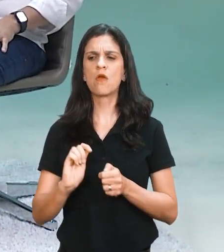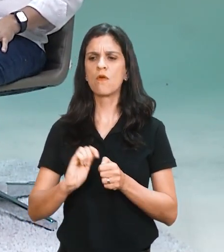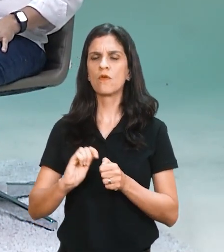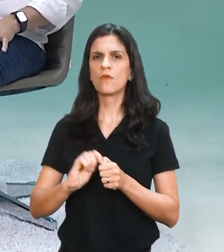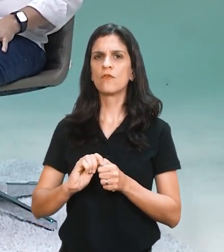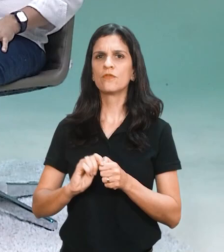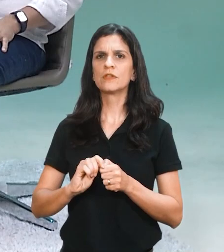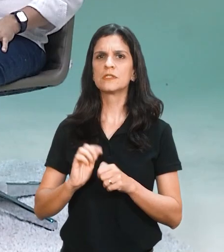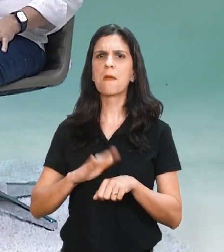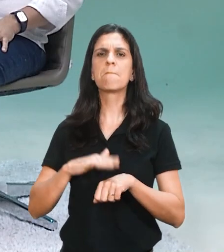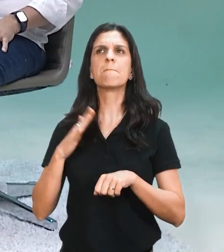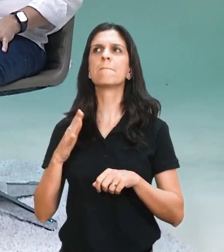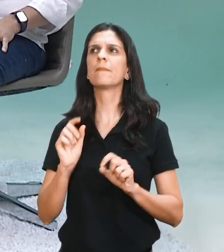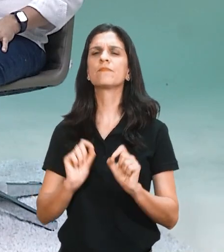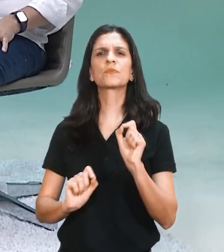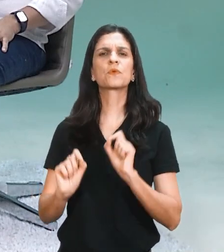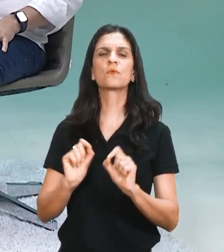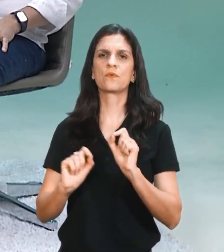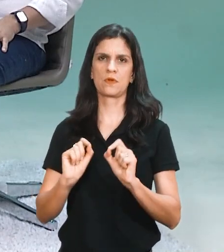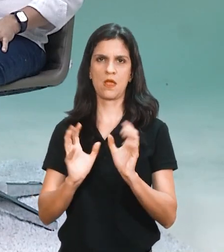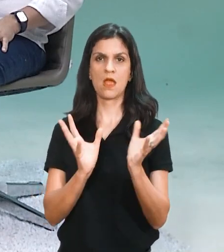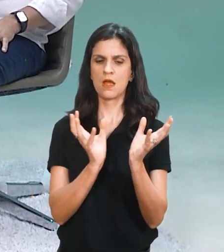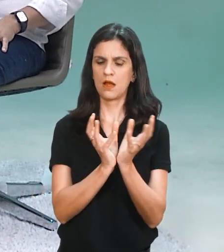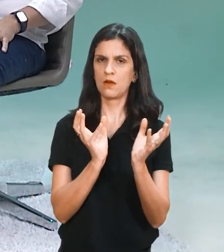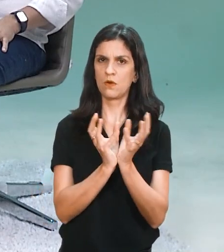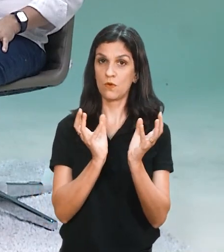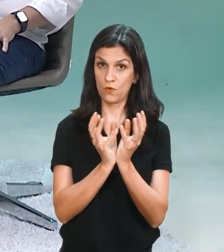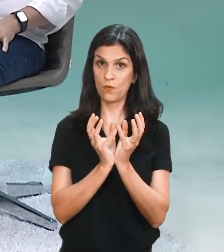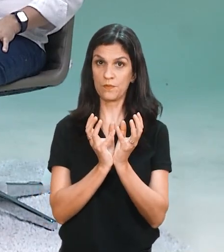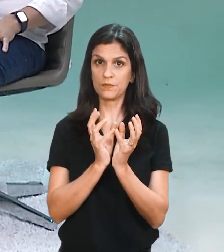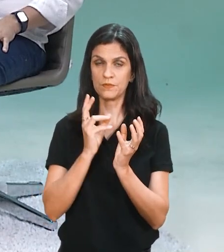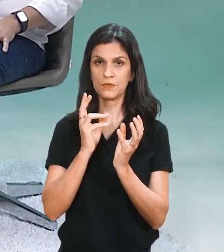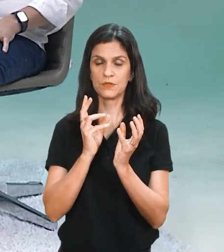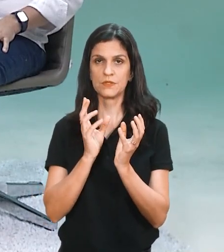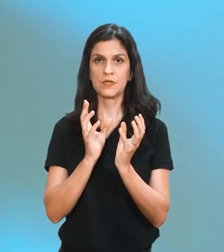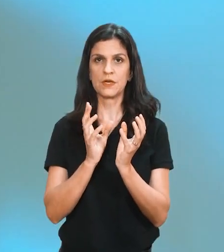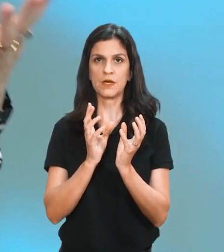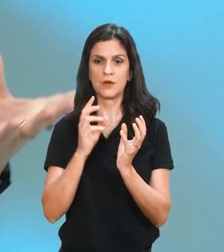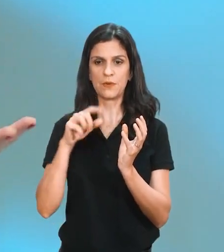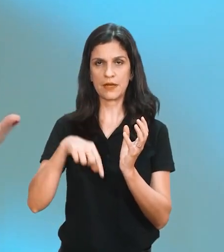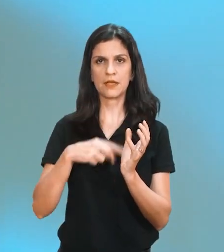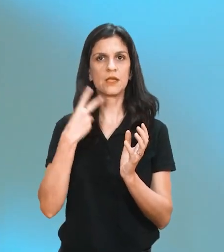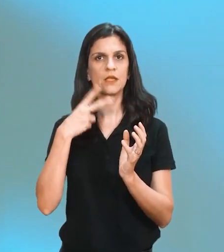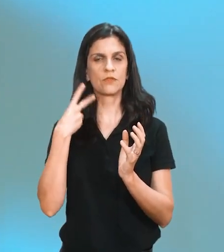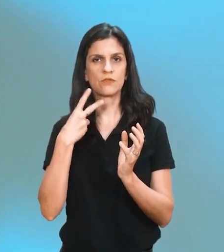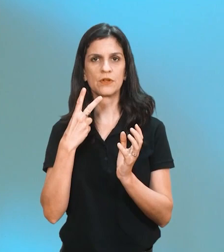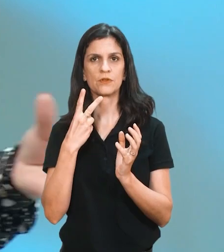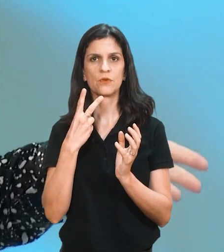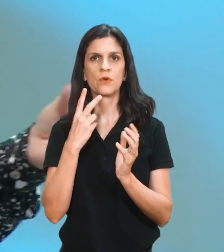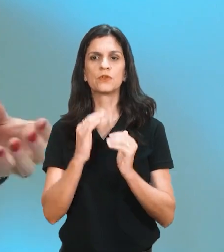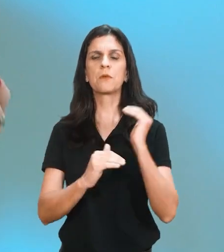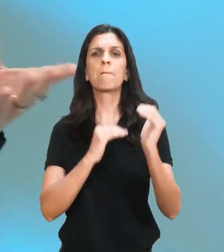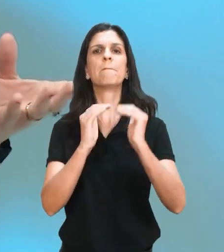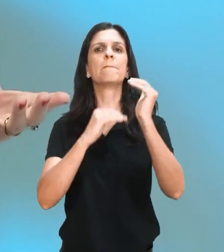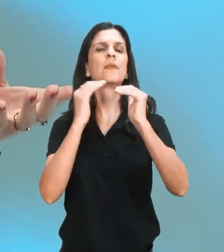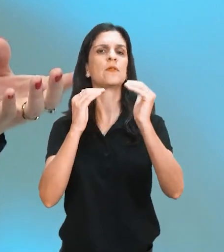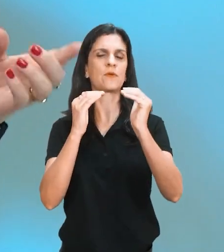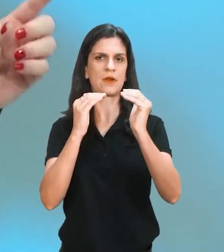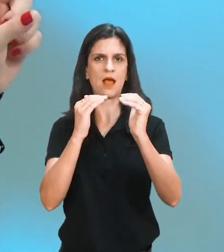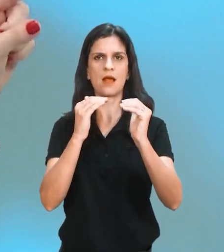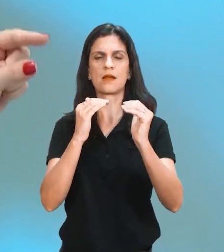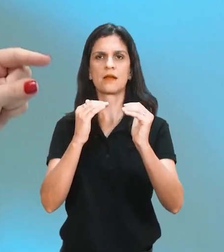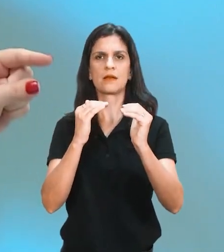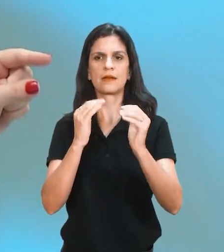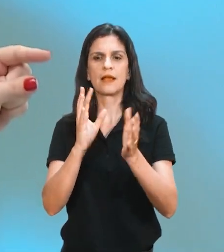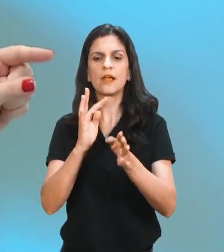feito, né? O que a comissão vem buscando para poder ajudar a melhorar essa estrutura para esses conselhos